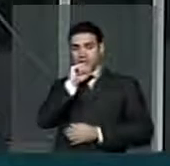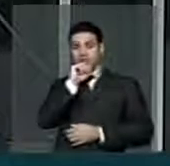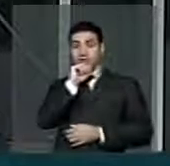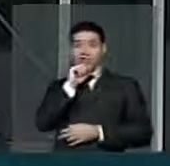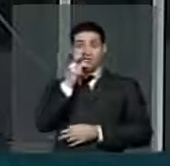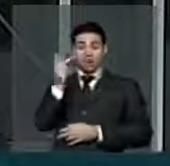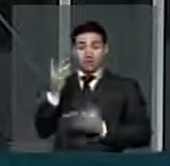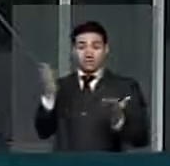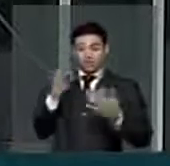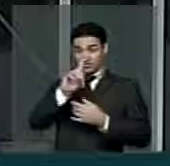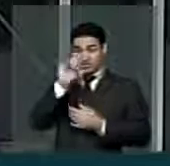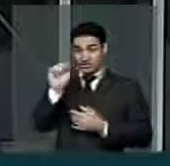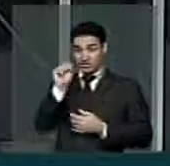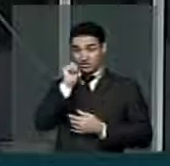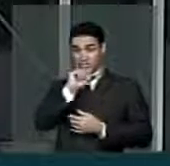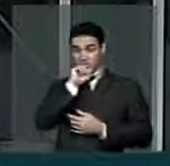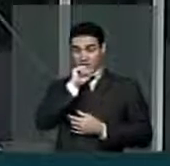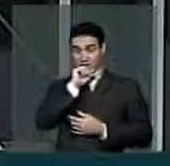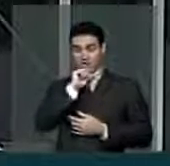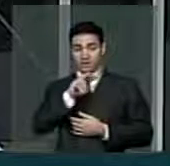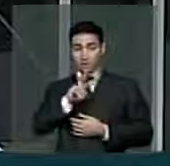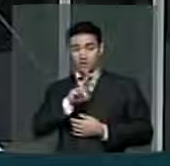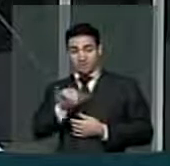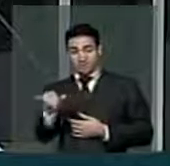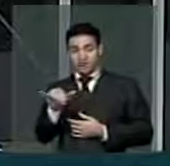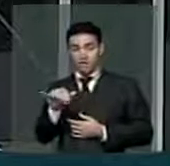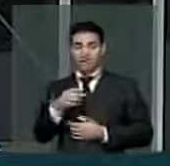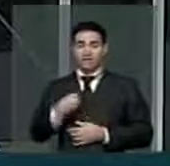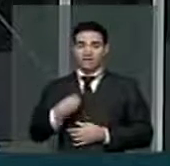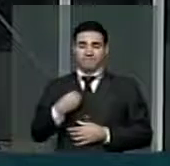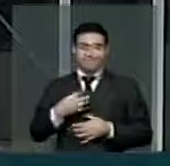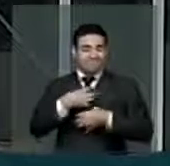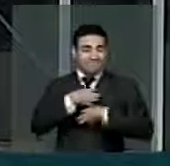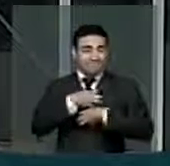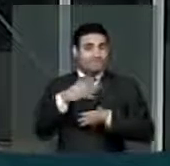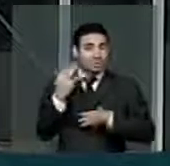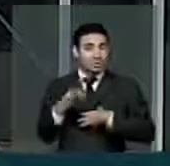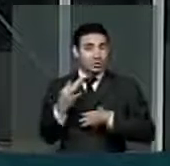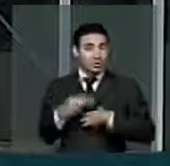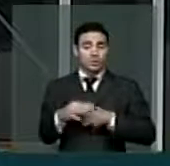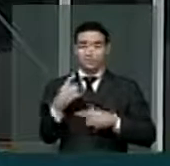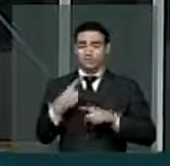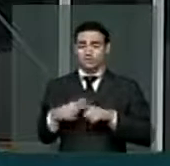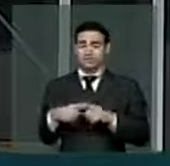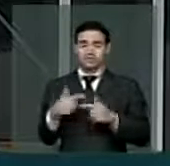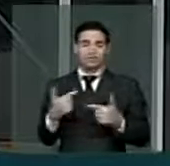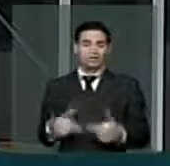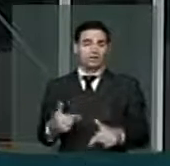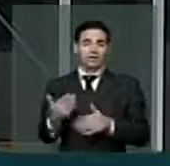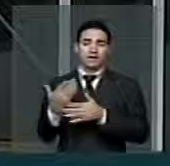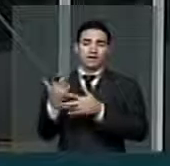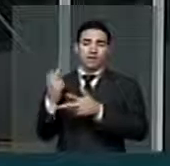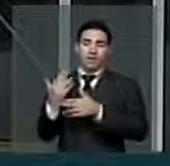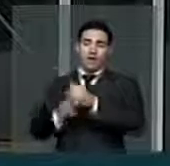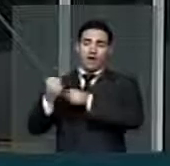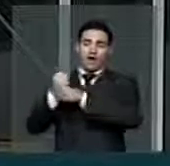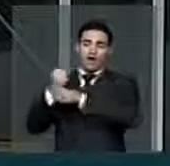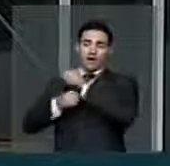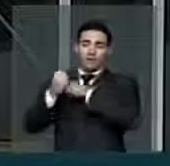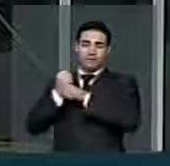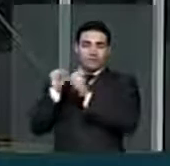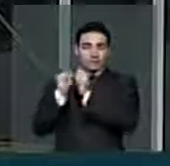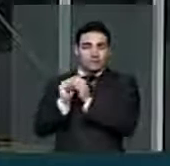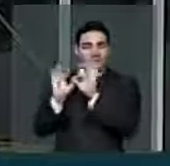das Mães viverá a tragédia e a dor de não vivê-lo como nos anos anteriores com seu filho Vitor